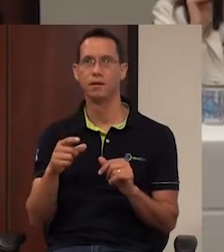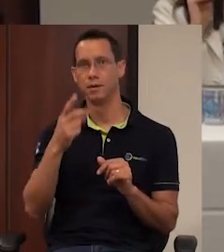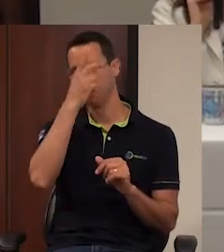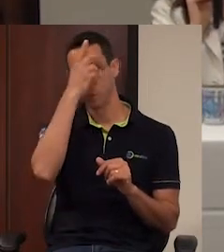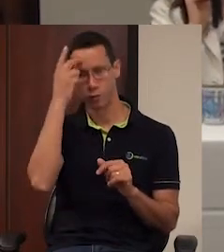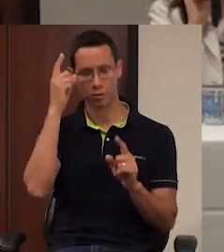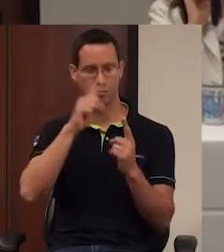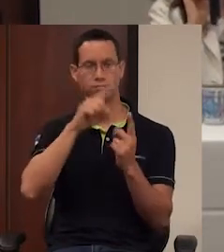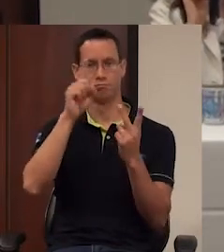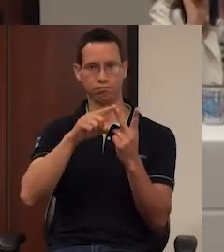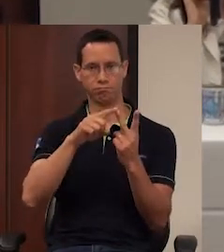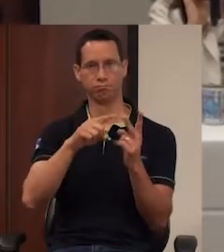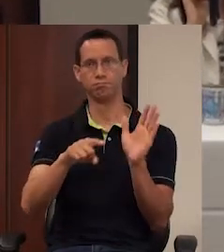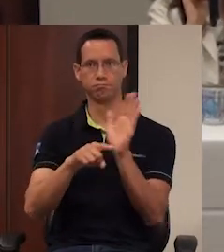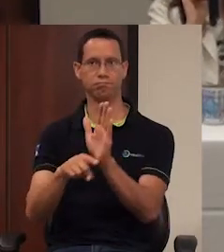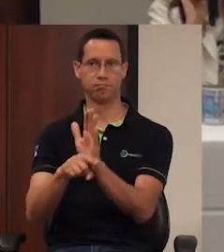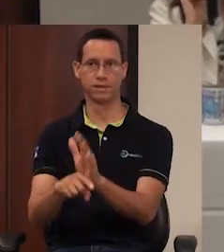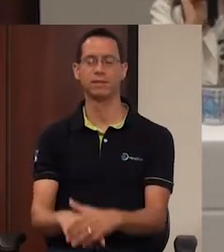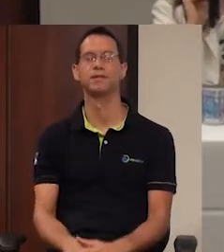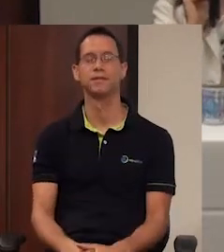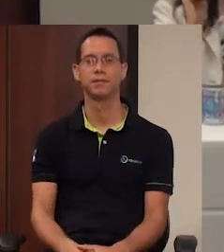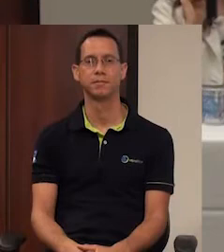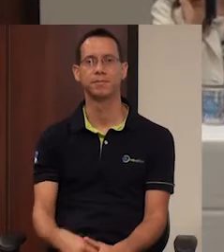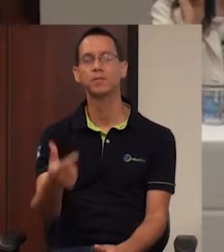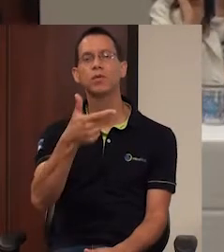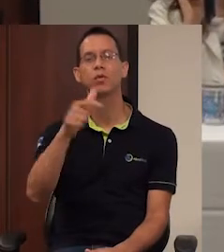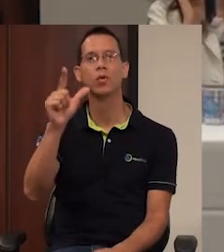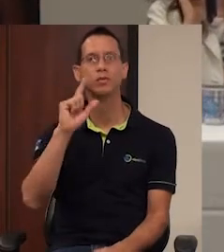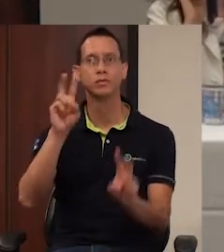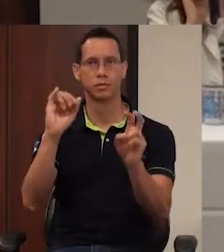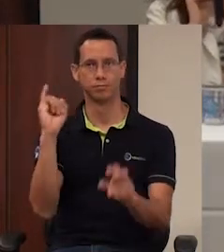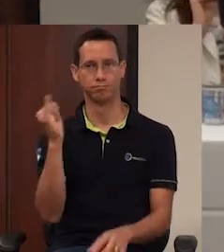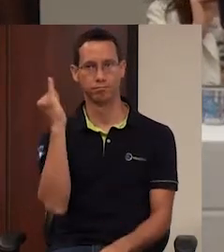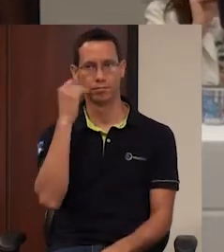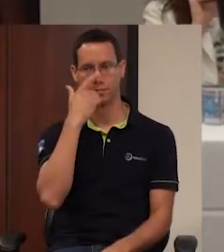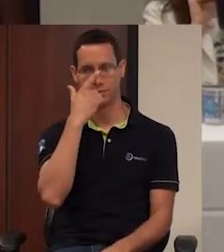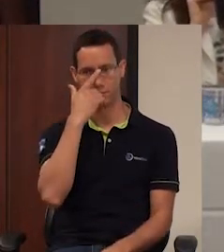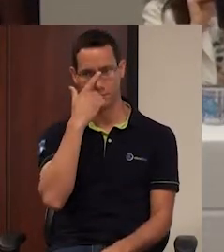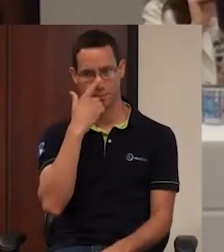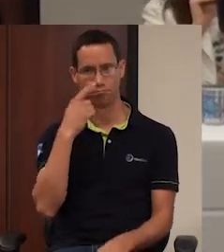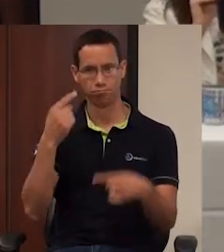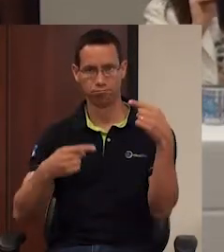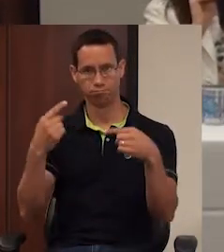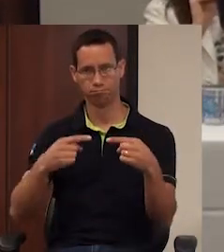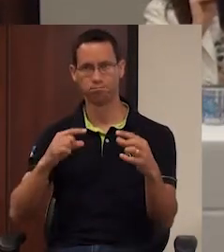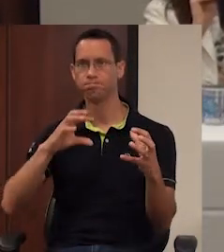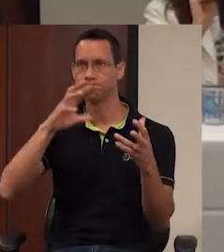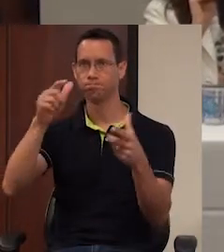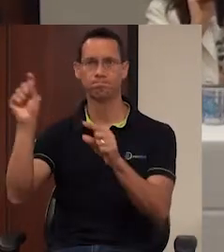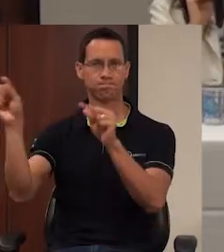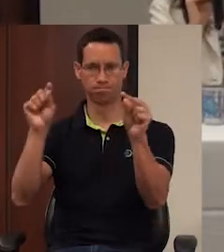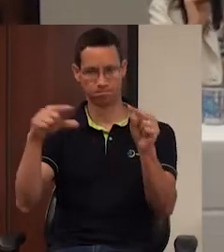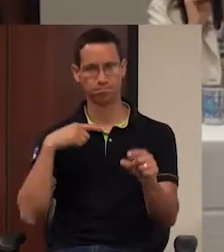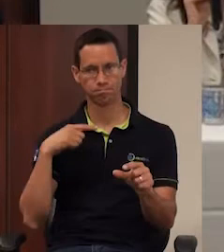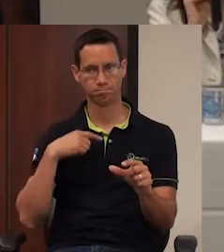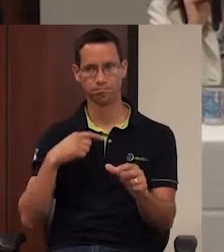para apoio. Um outro aspecto que é interessante, que isso é uma coisa que está sendo discutida mundo afora, não é só aqui, né?